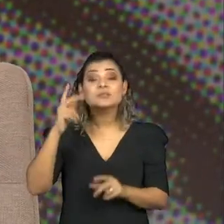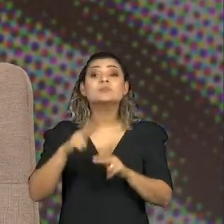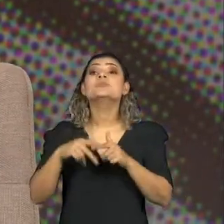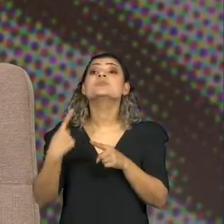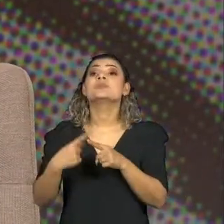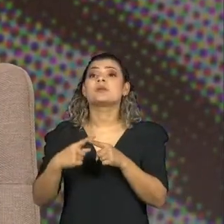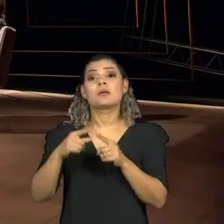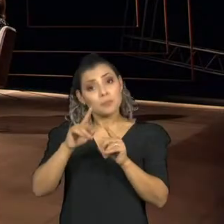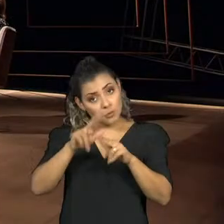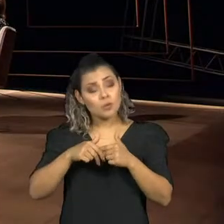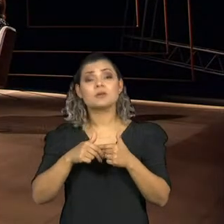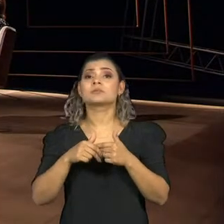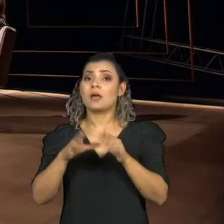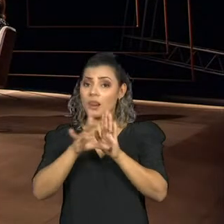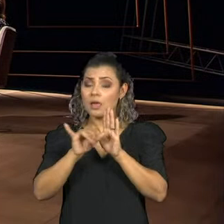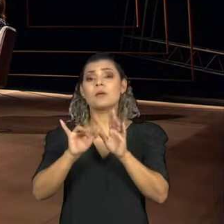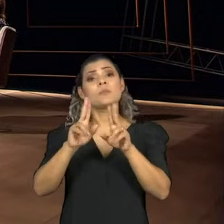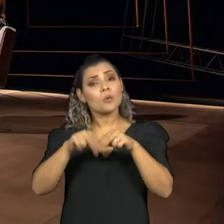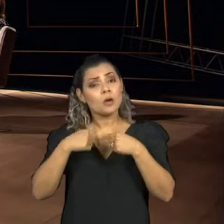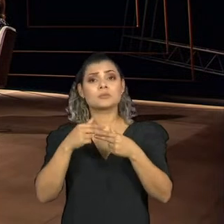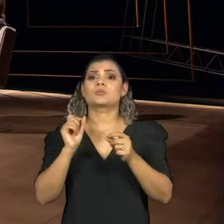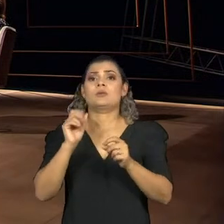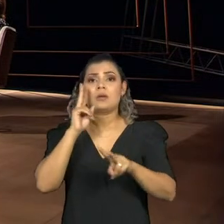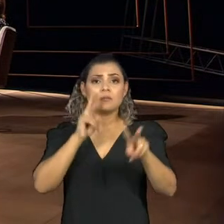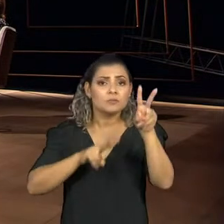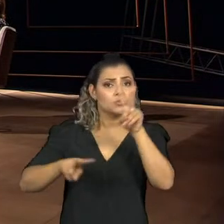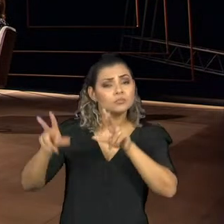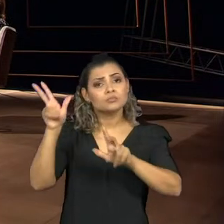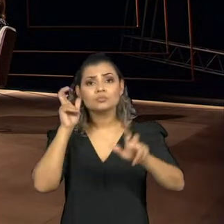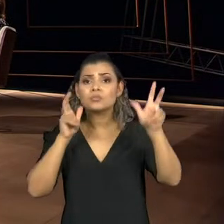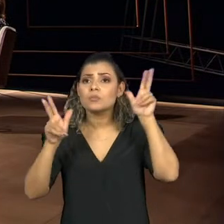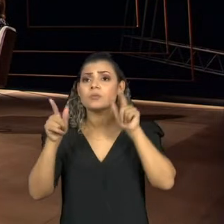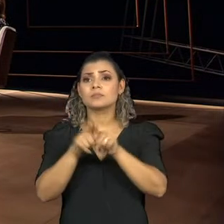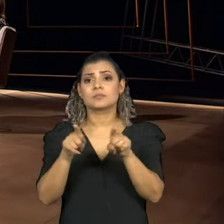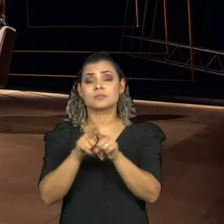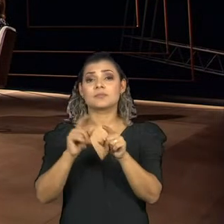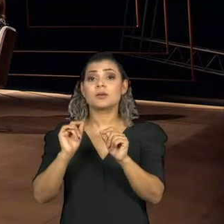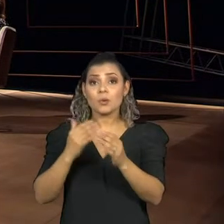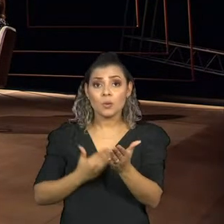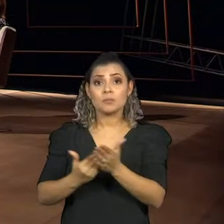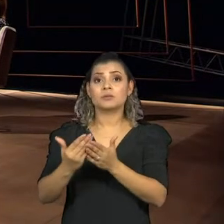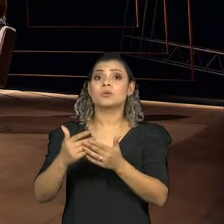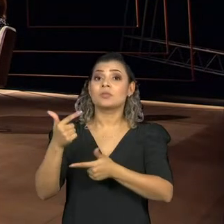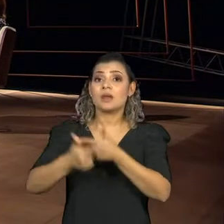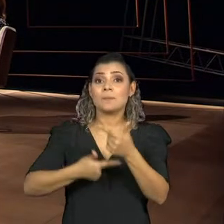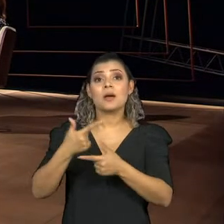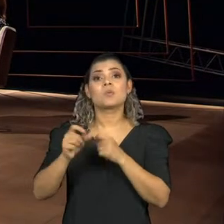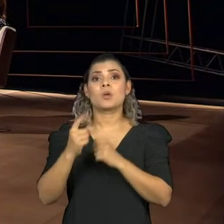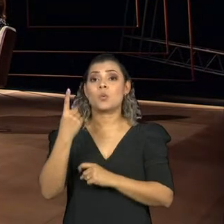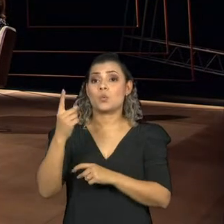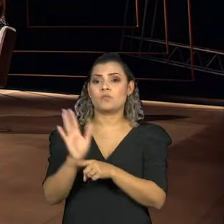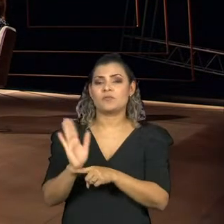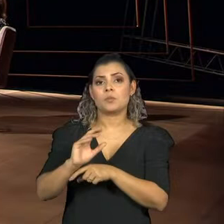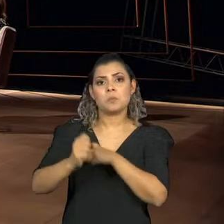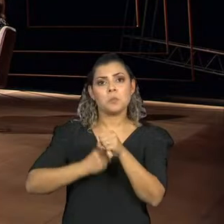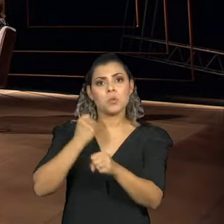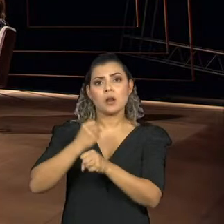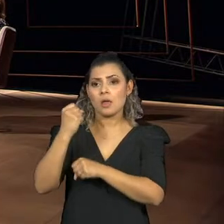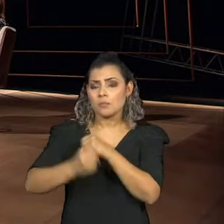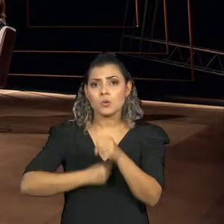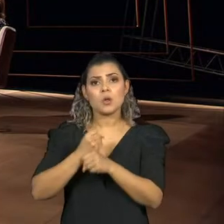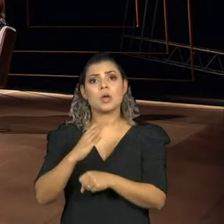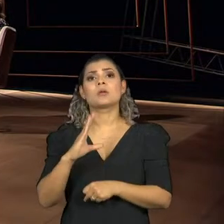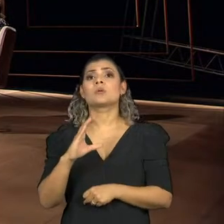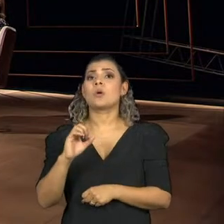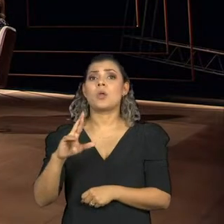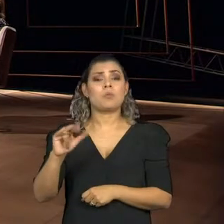à lei do audiovisual, né? A gente tinha um filme por ano, quando o Collor assumiu, era um filme por ano, né? O Collor acabou com a possibilidade de